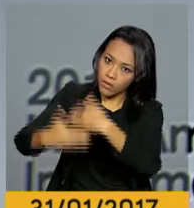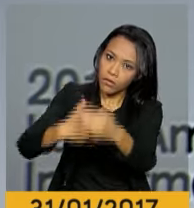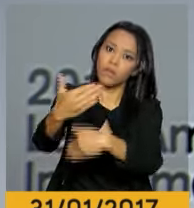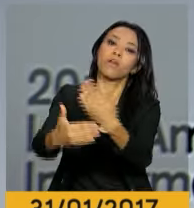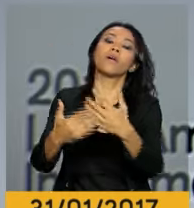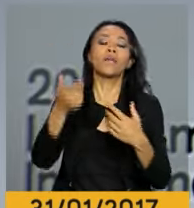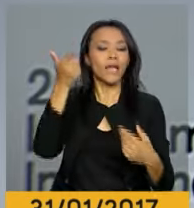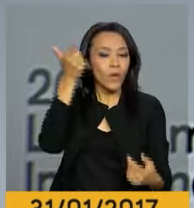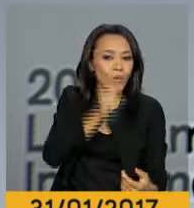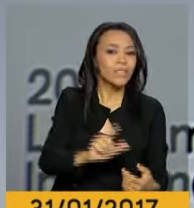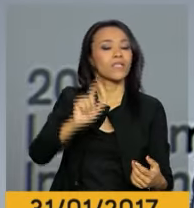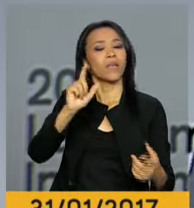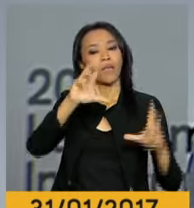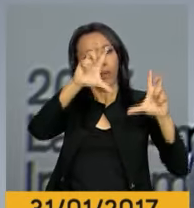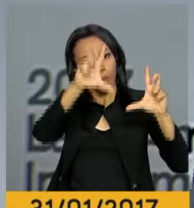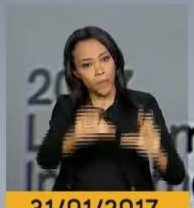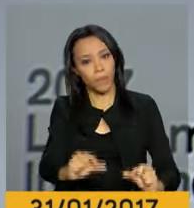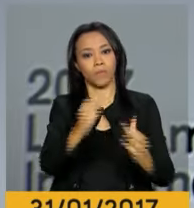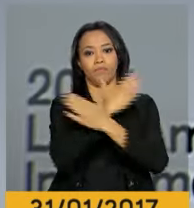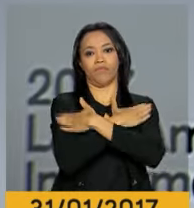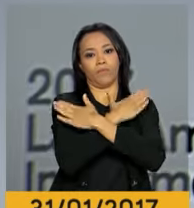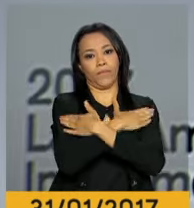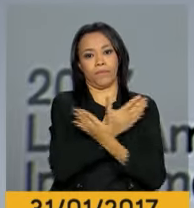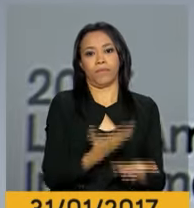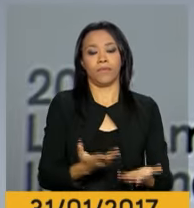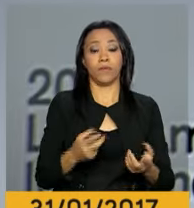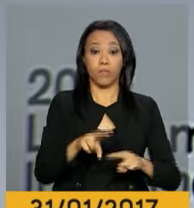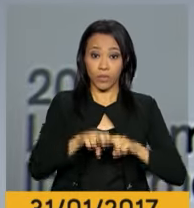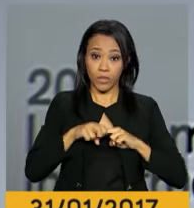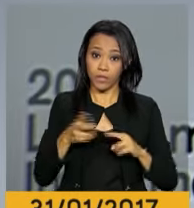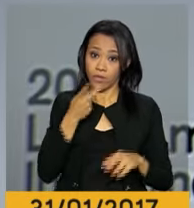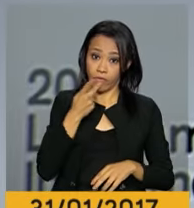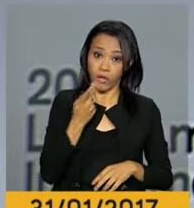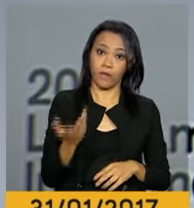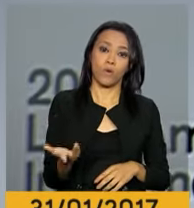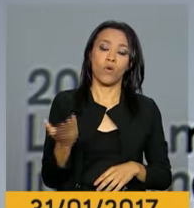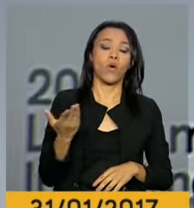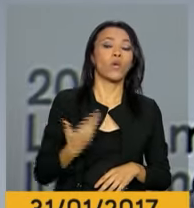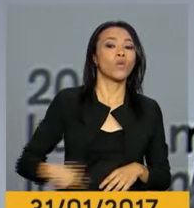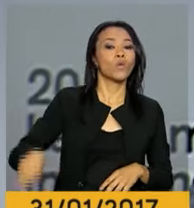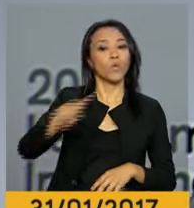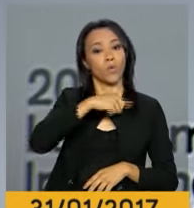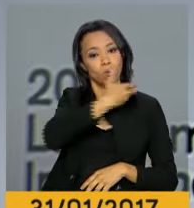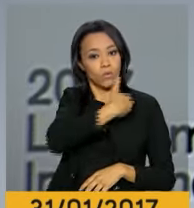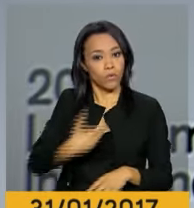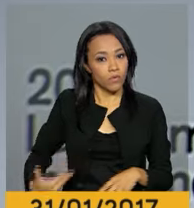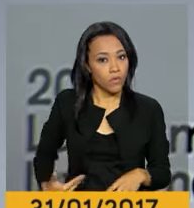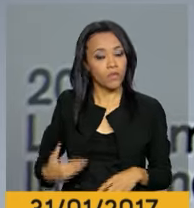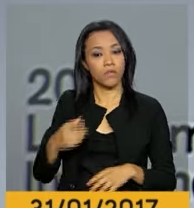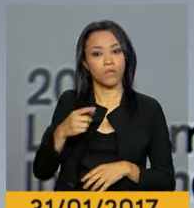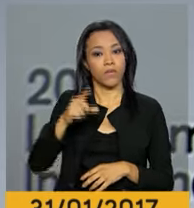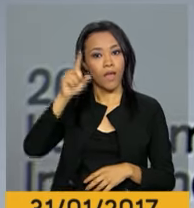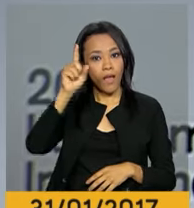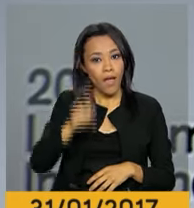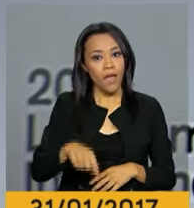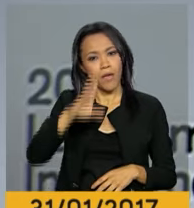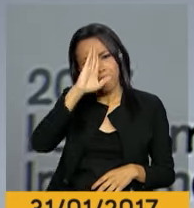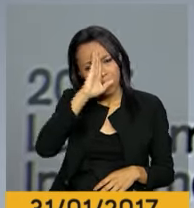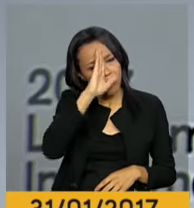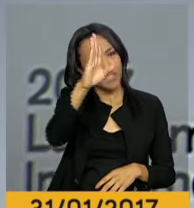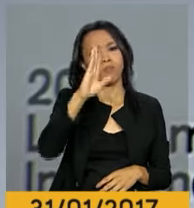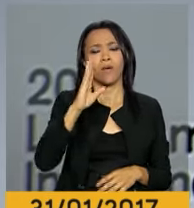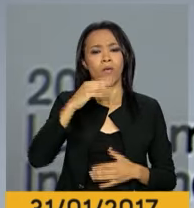eh desemprego mas por isso que eu digo que o estado né nosso estado é protagonista e da retomada do